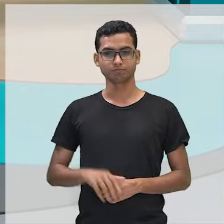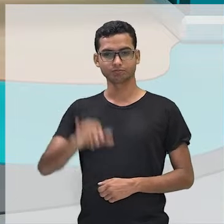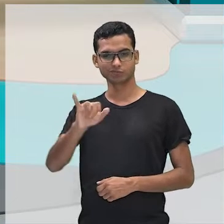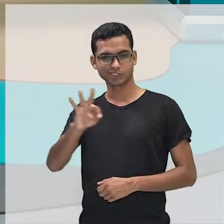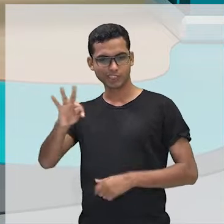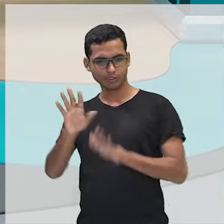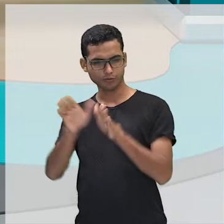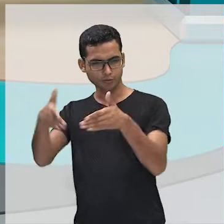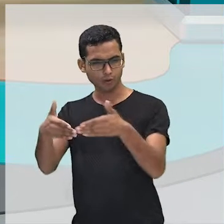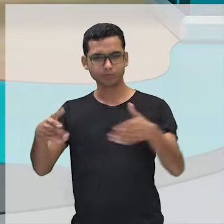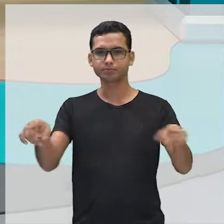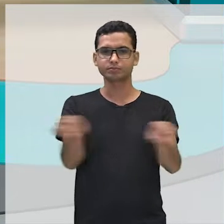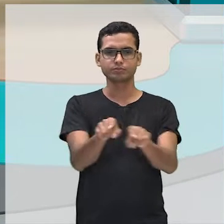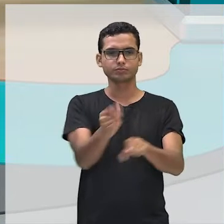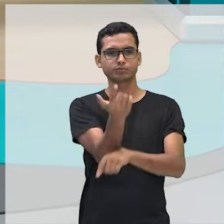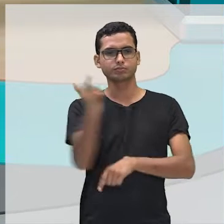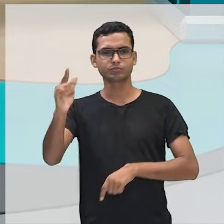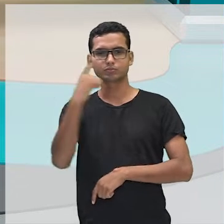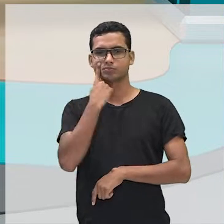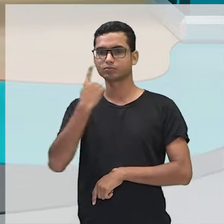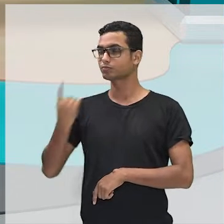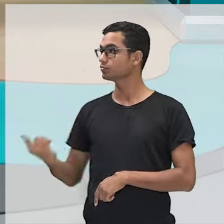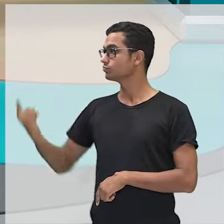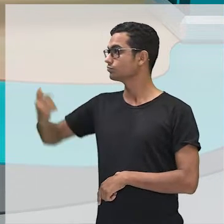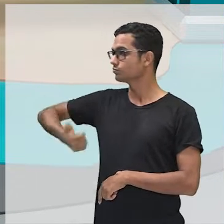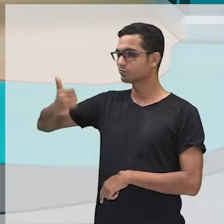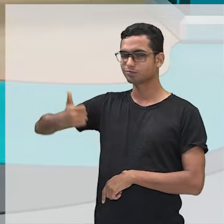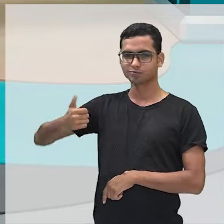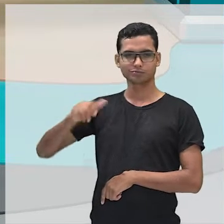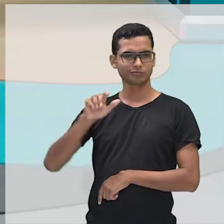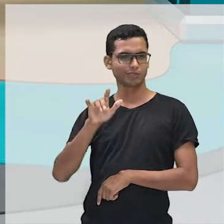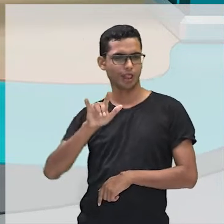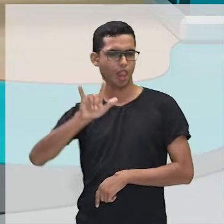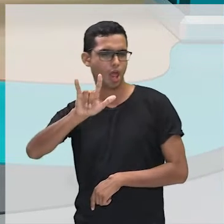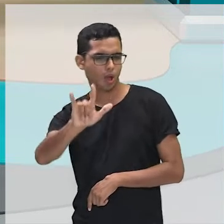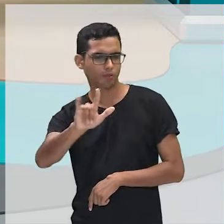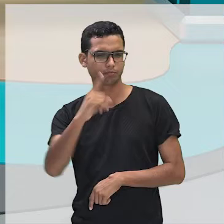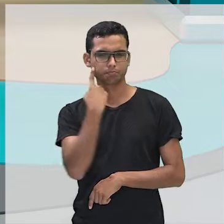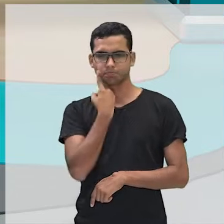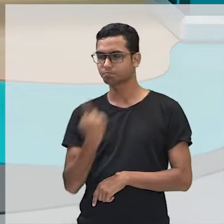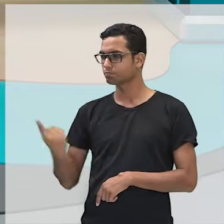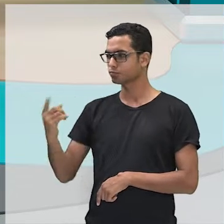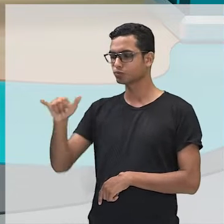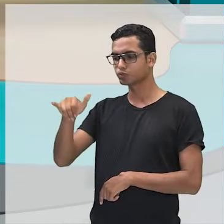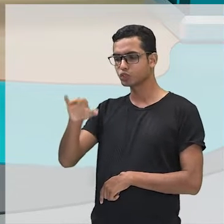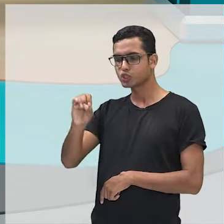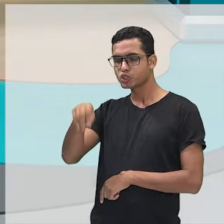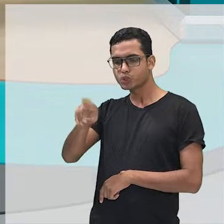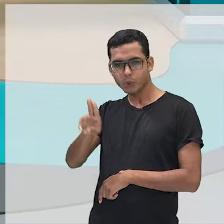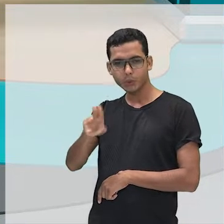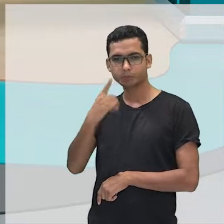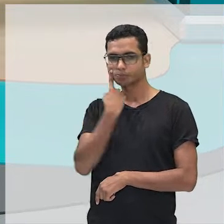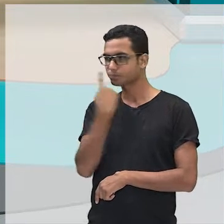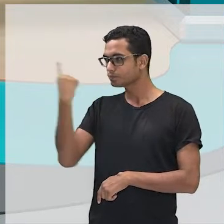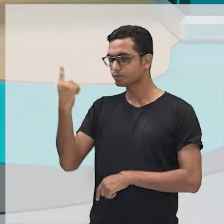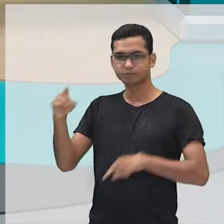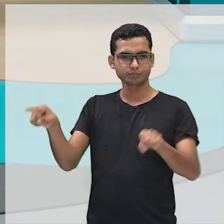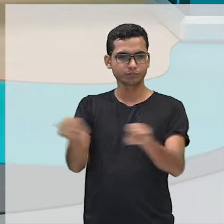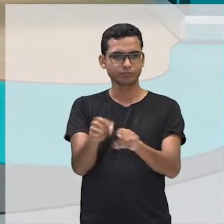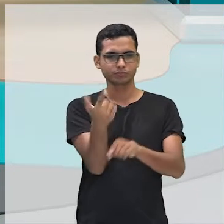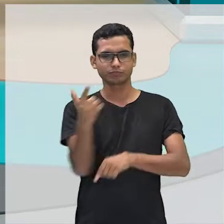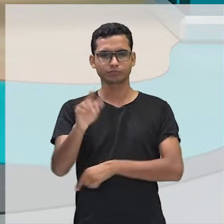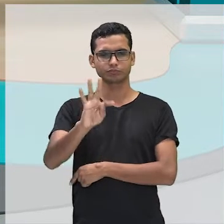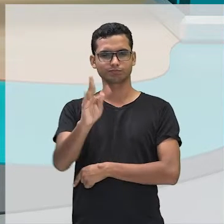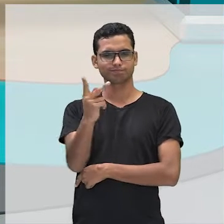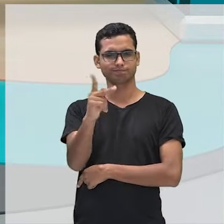it. I love you. I love you. E aqui, do you like